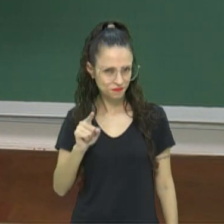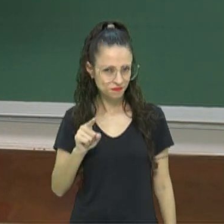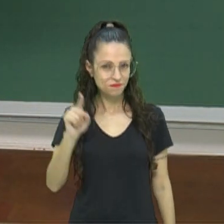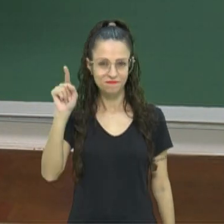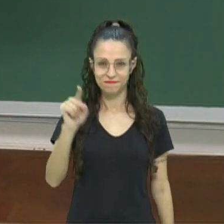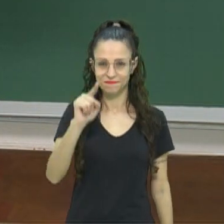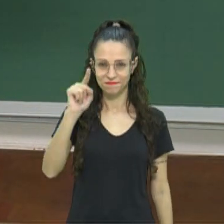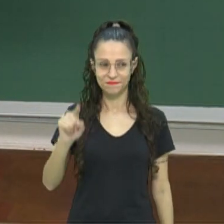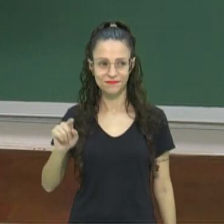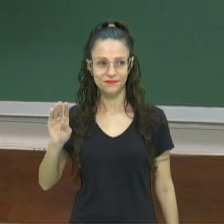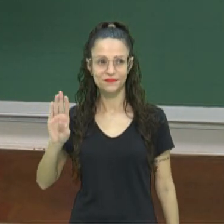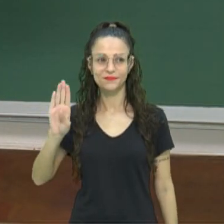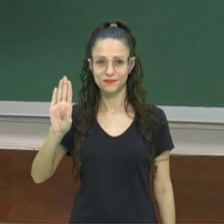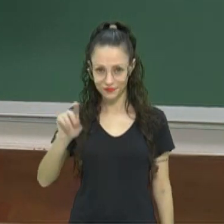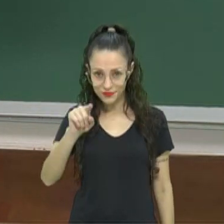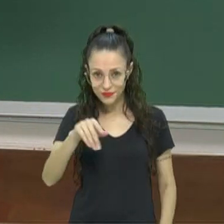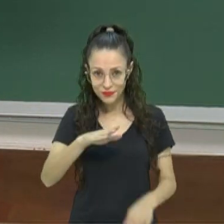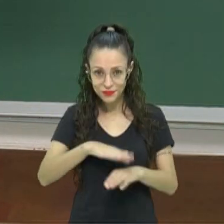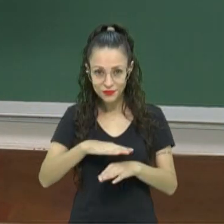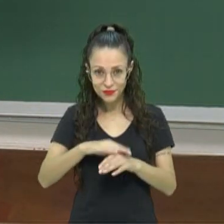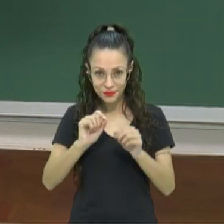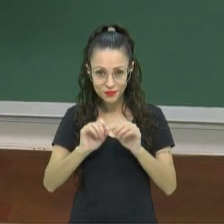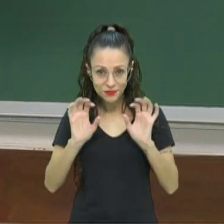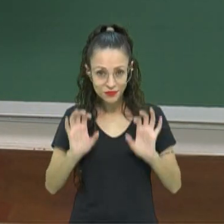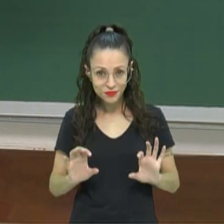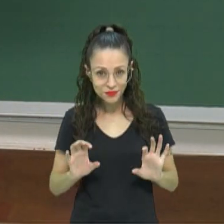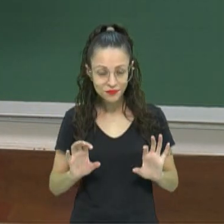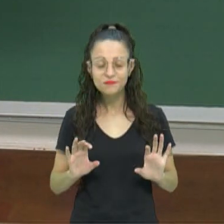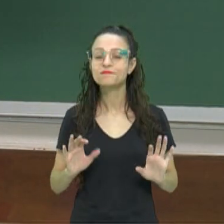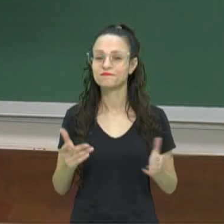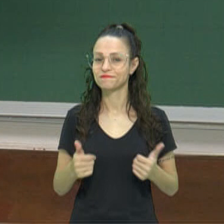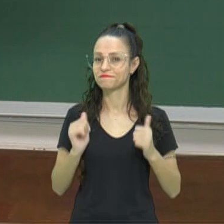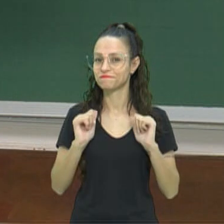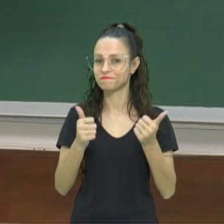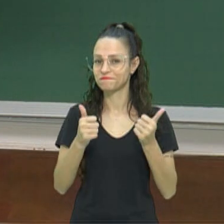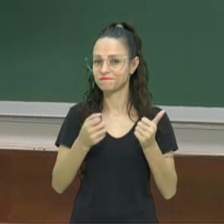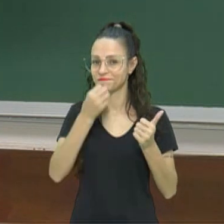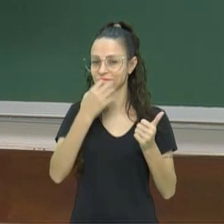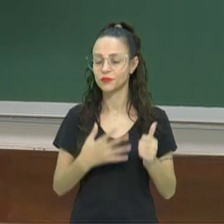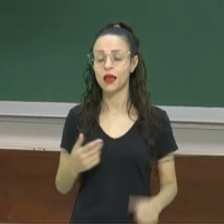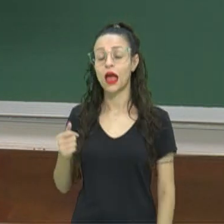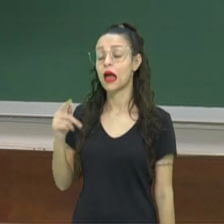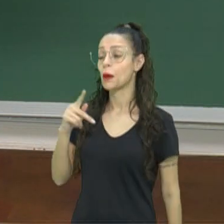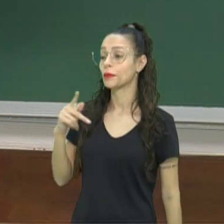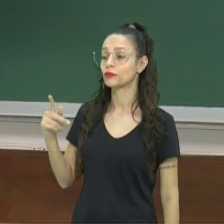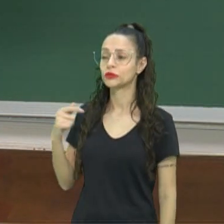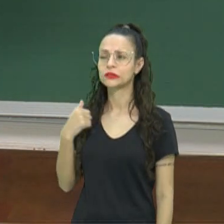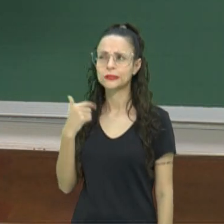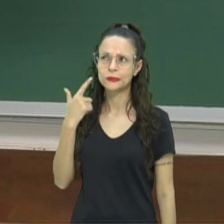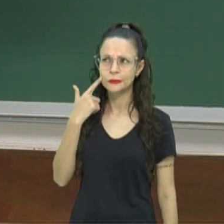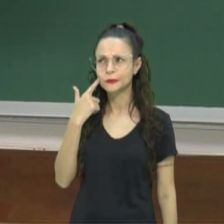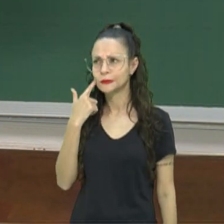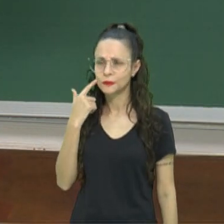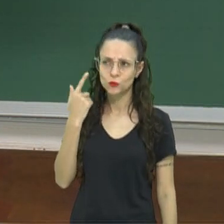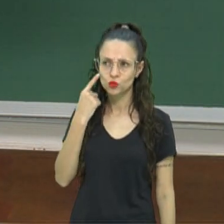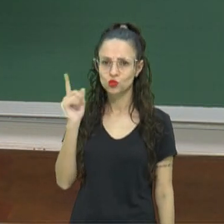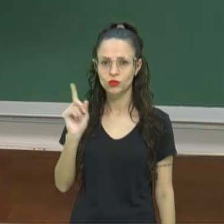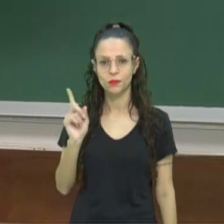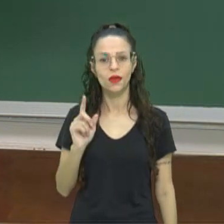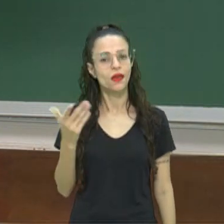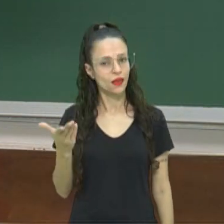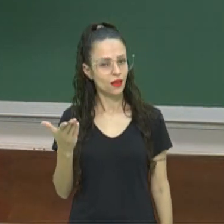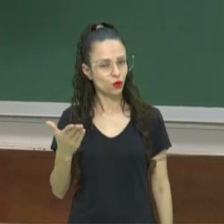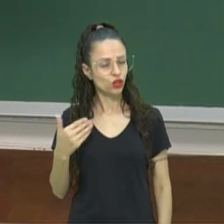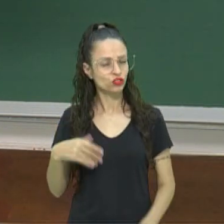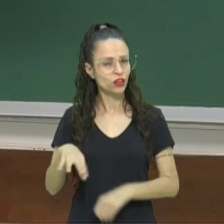letra B. Você tinha feito isso? Muito bem. Ah, professora, eu estava meio sem ideia. Então, ó, agora eu já